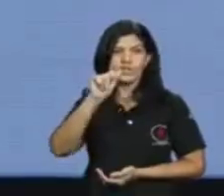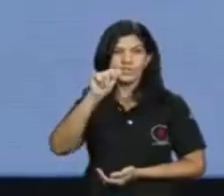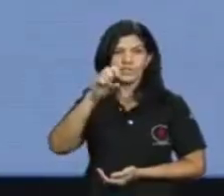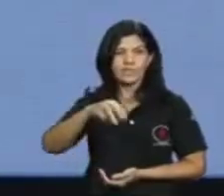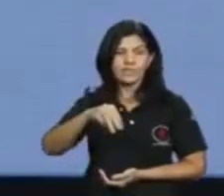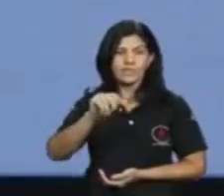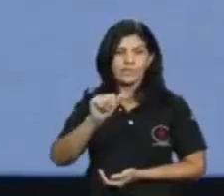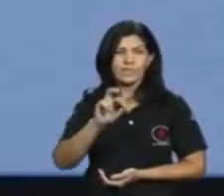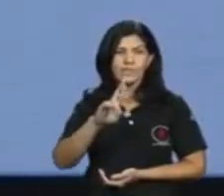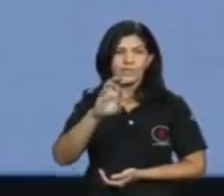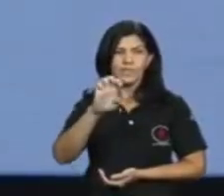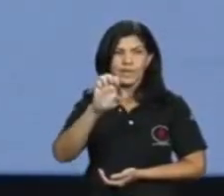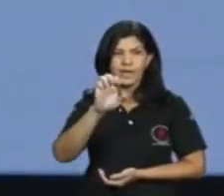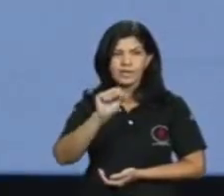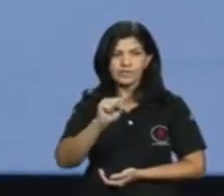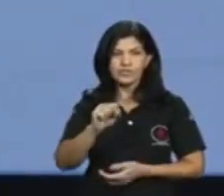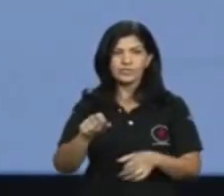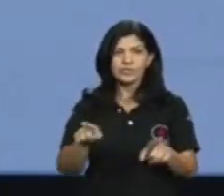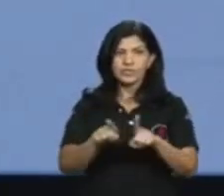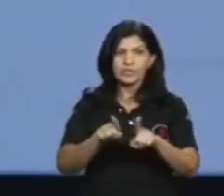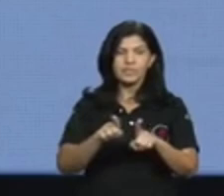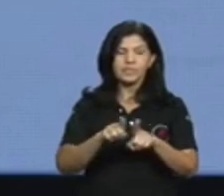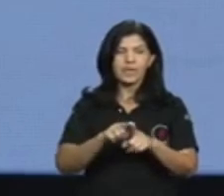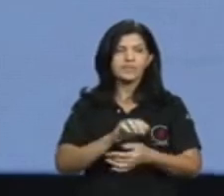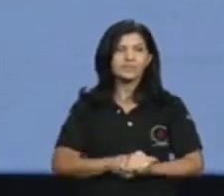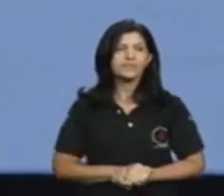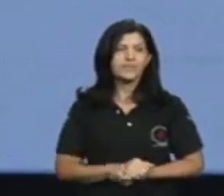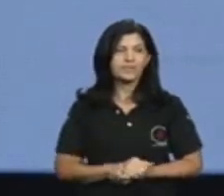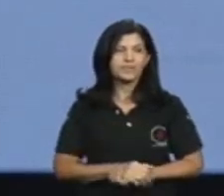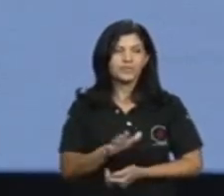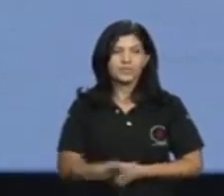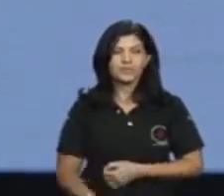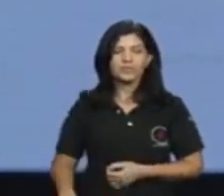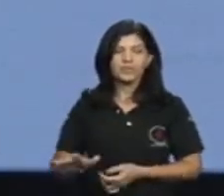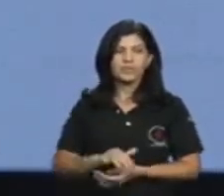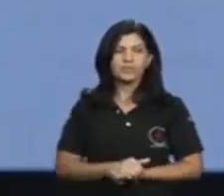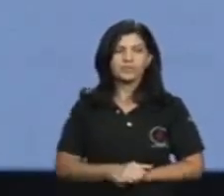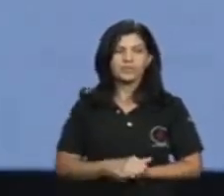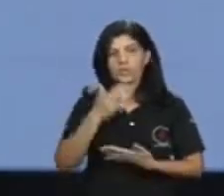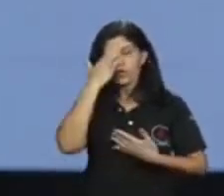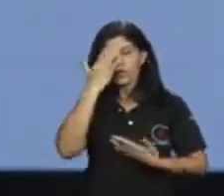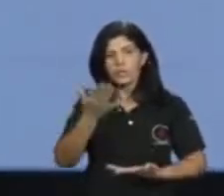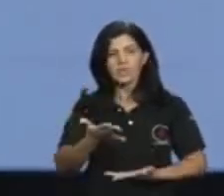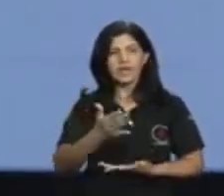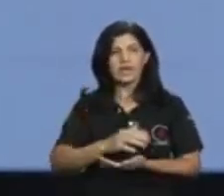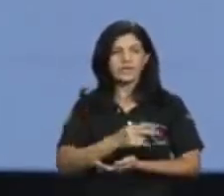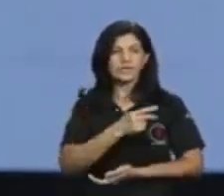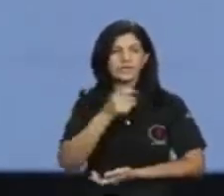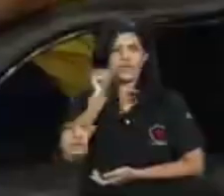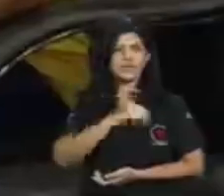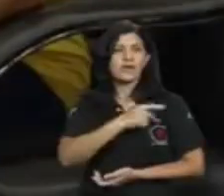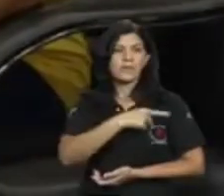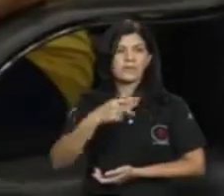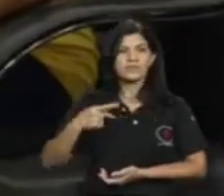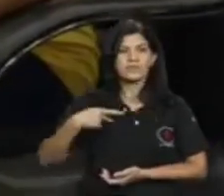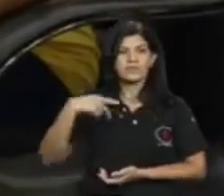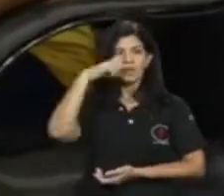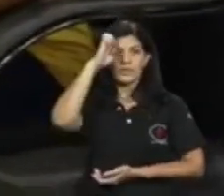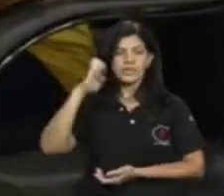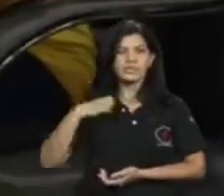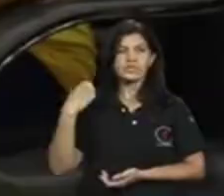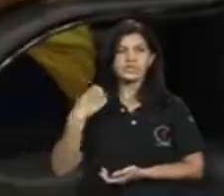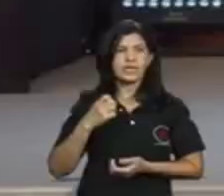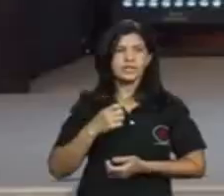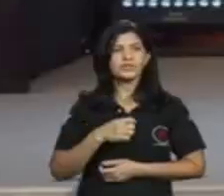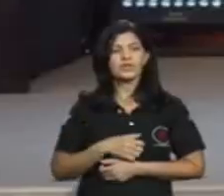ela fez em relação ao abuso das crianças. Muito obrigada pela senhora ter sido esse instrumento de bênção na minha vida. E